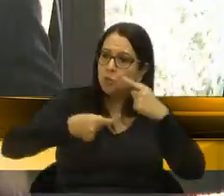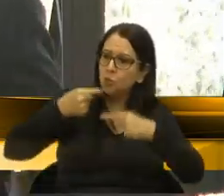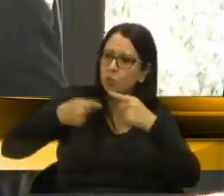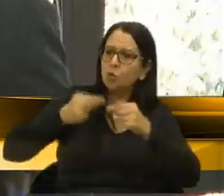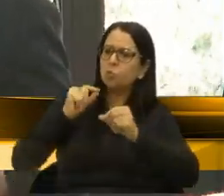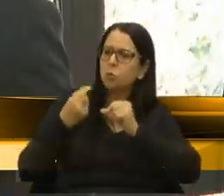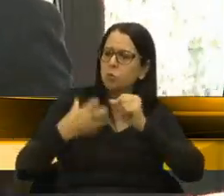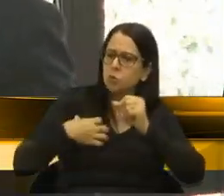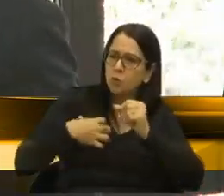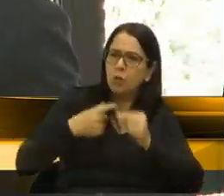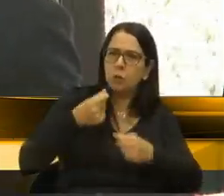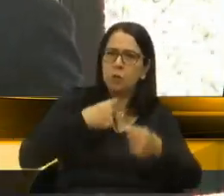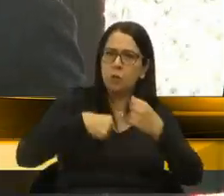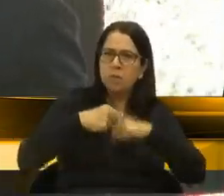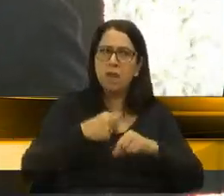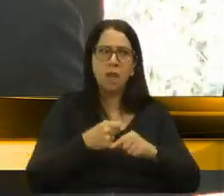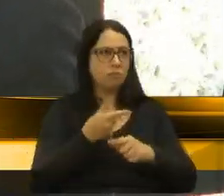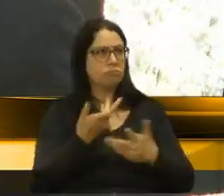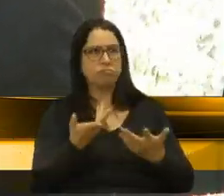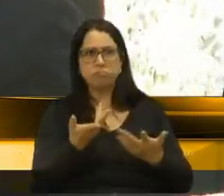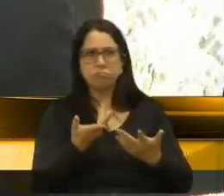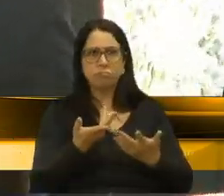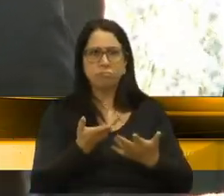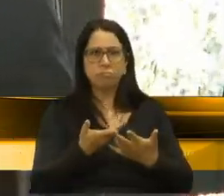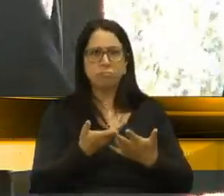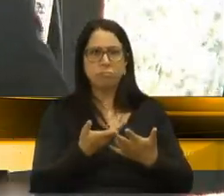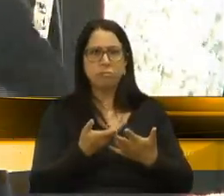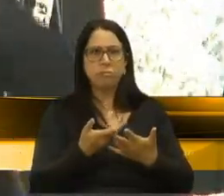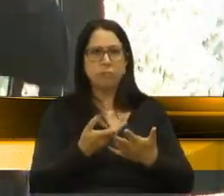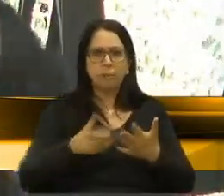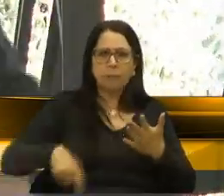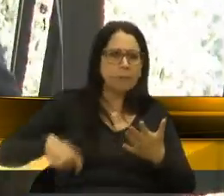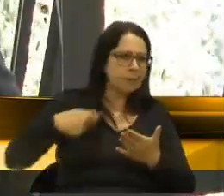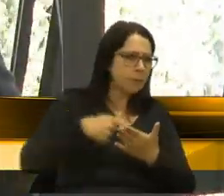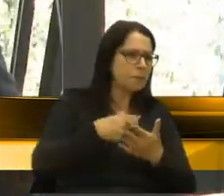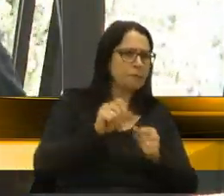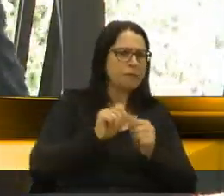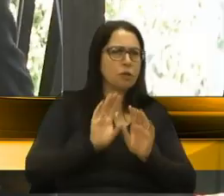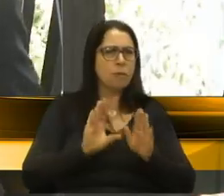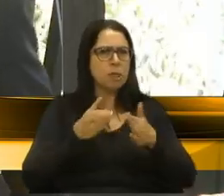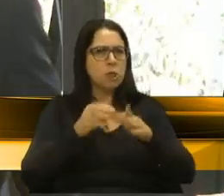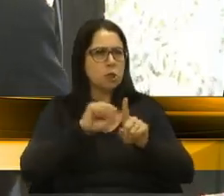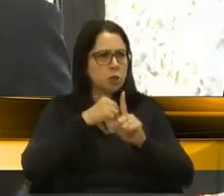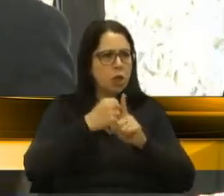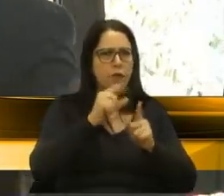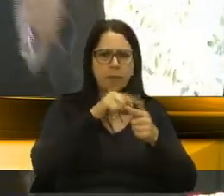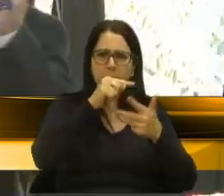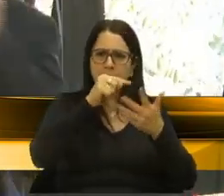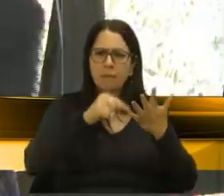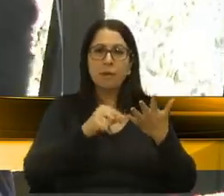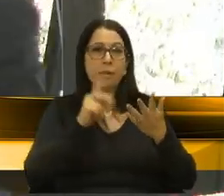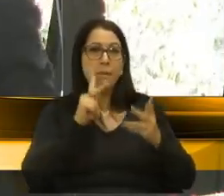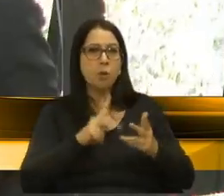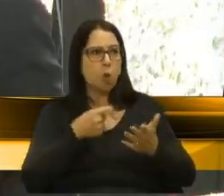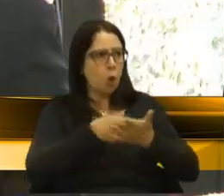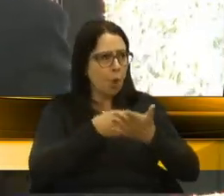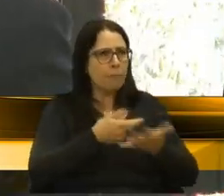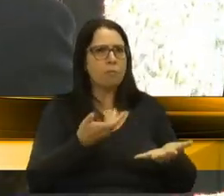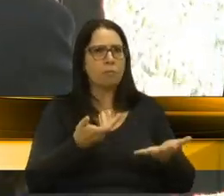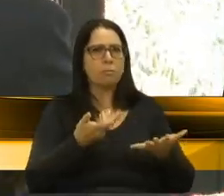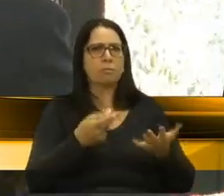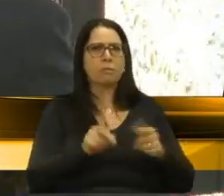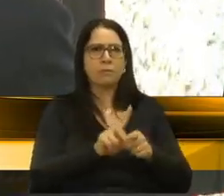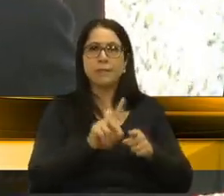que forma economizar. Vamos tirar do bolso, vamos fazer comitê social, vamos fazer isso, e as pessoas nos cobrando.